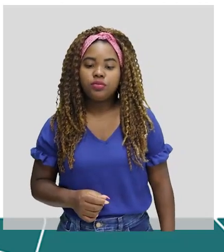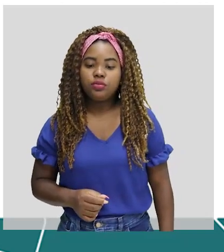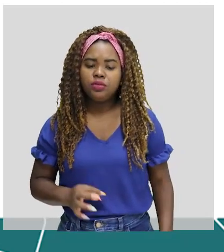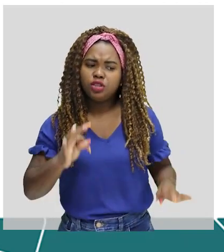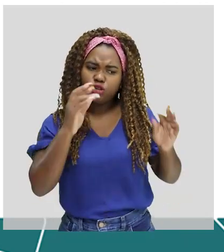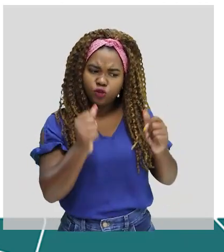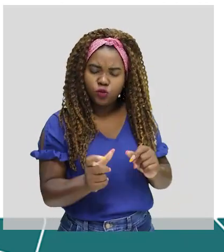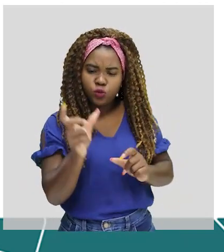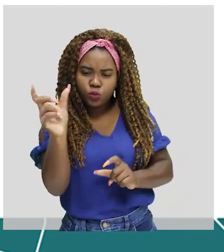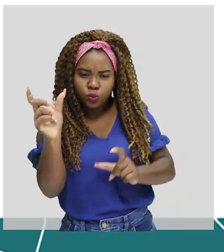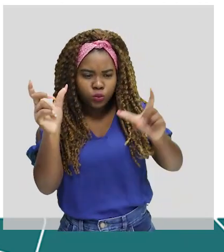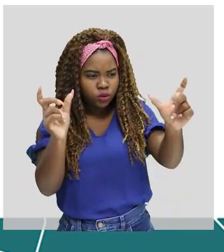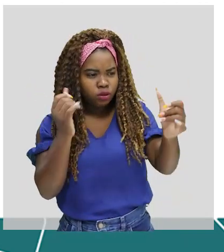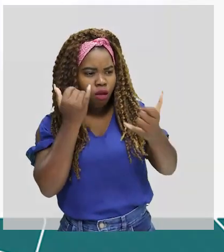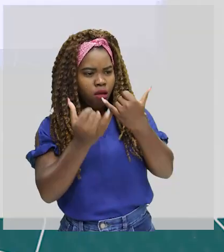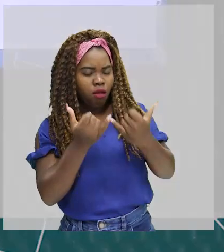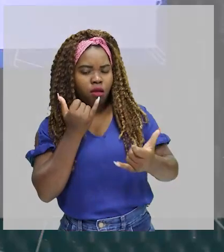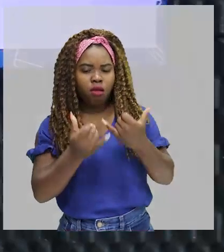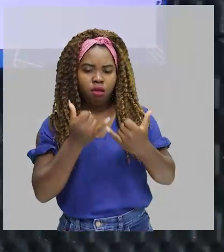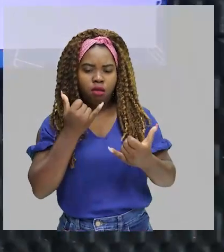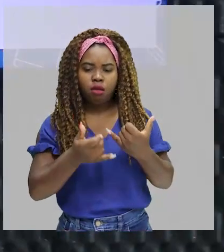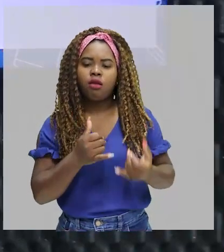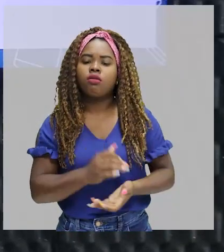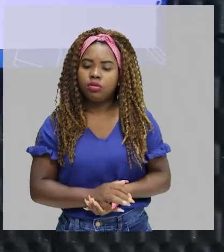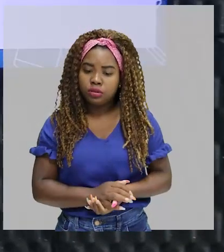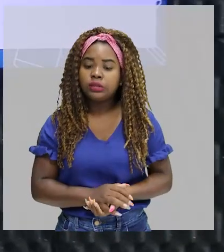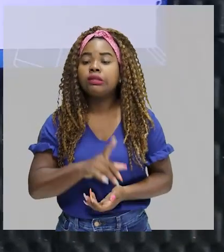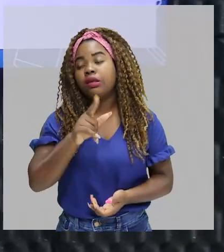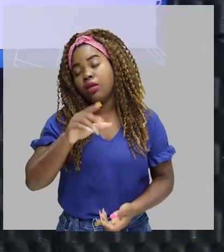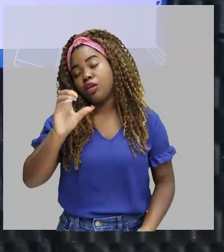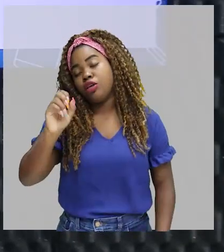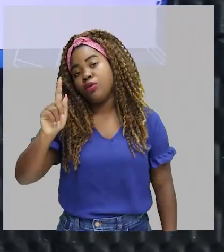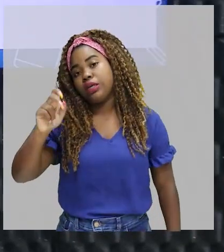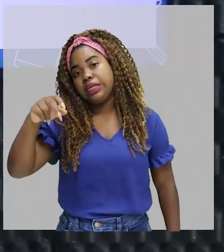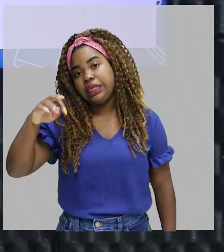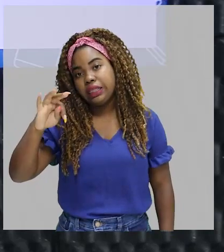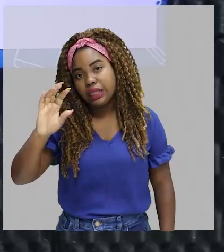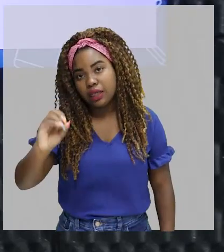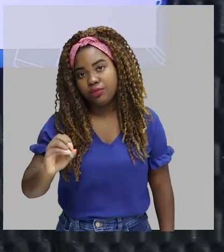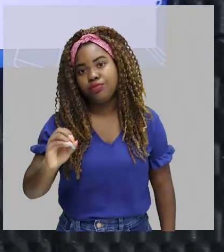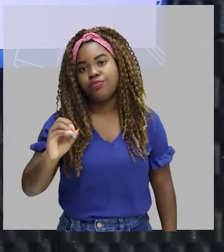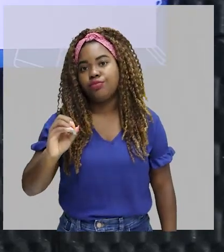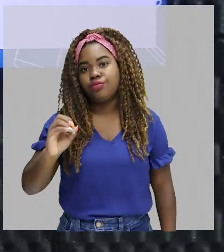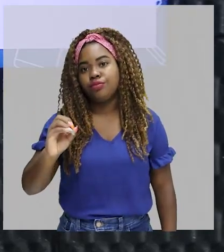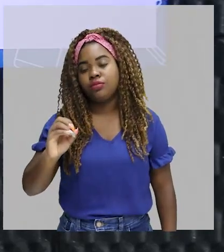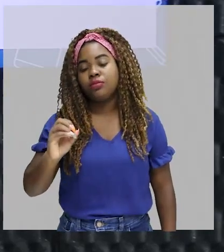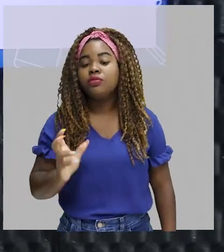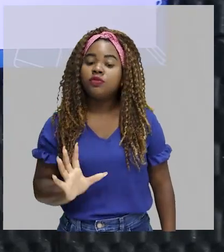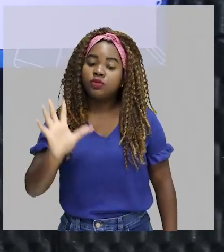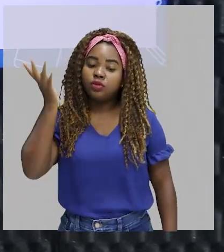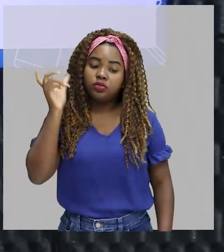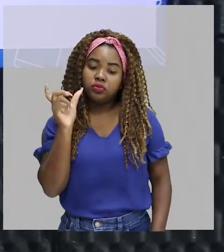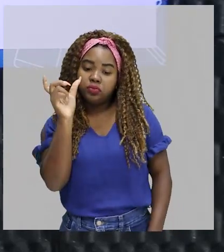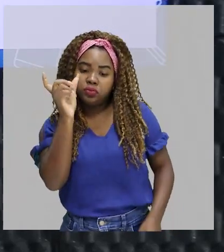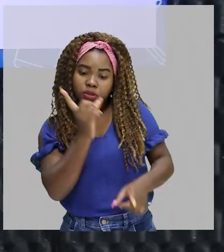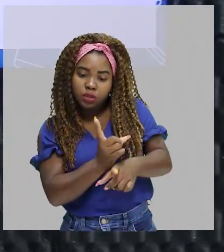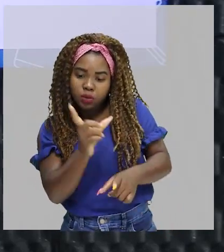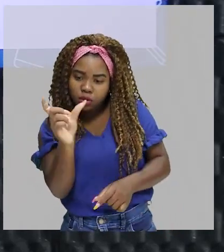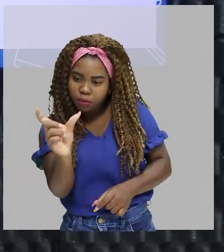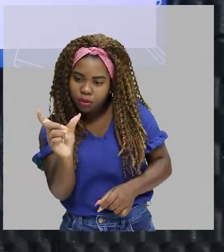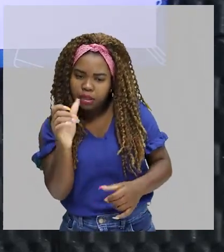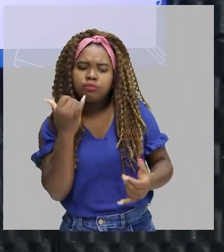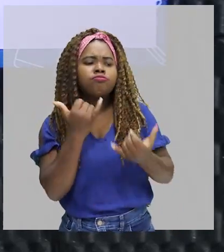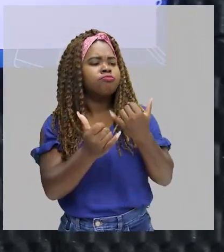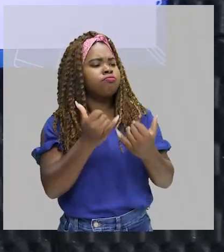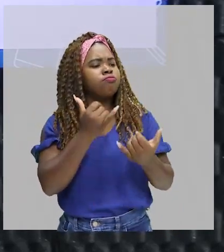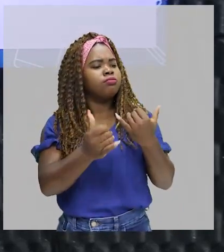as palavras que se parecem são cognatas. Vai acontecer de você encontrar palavras que se parecem